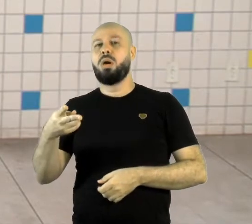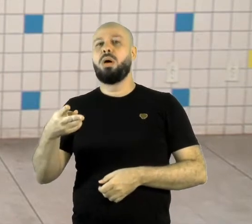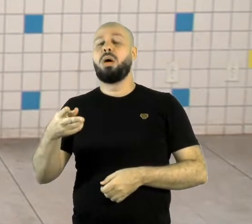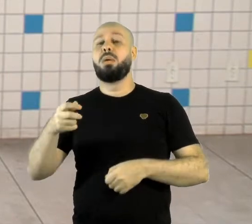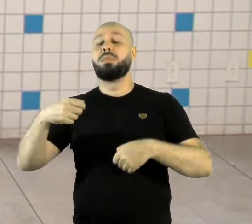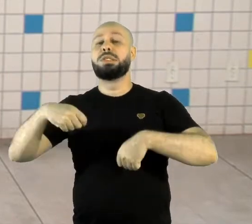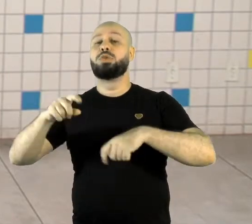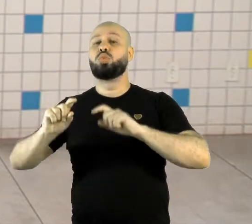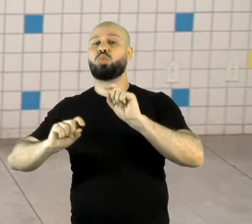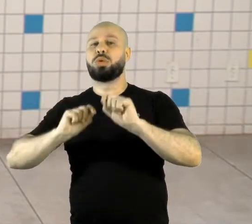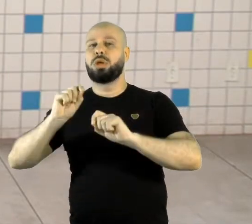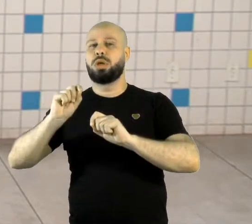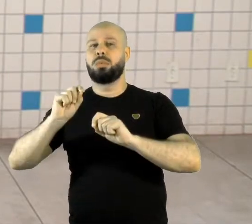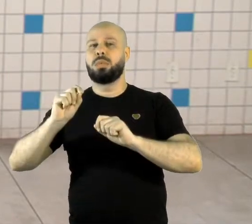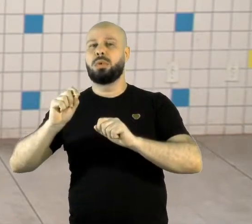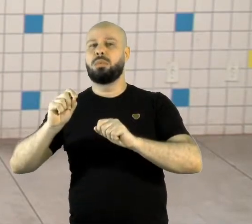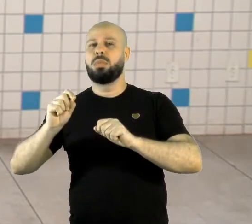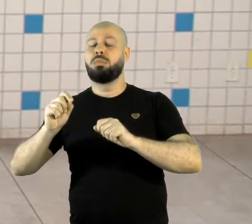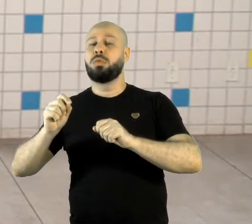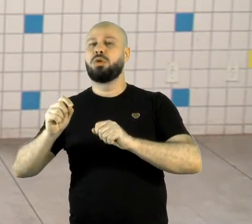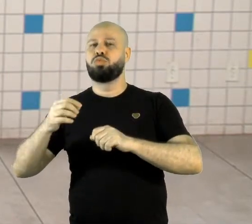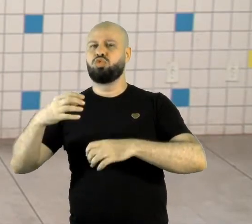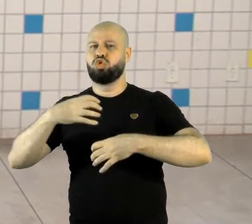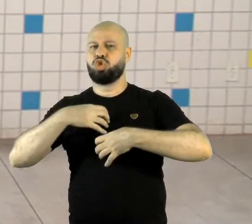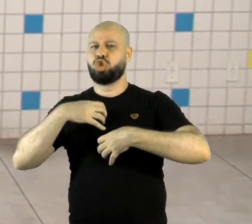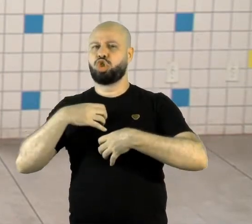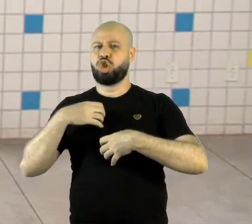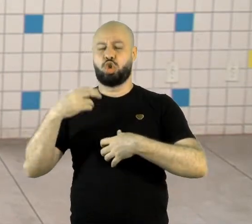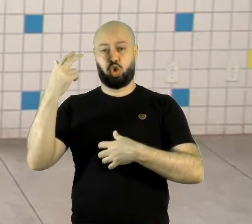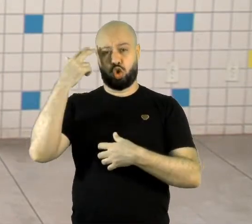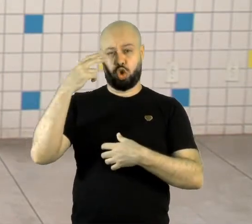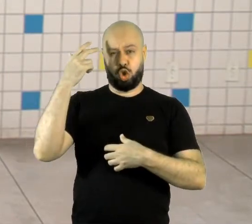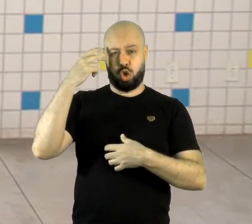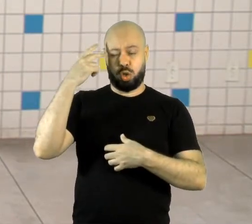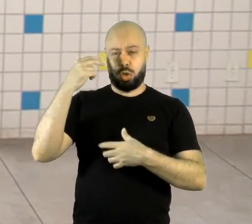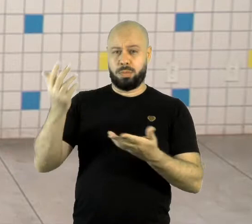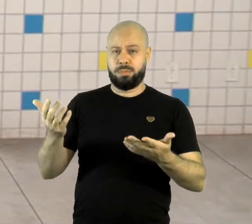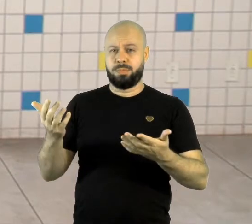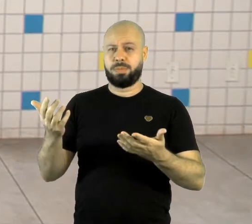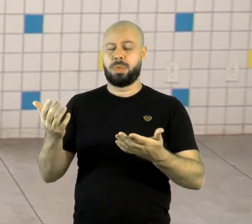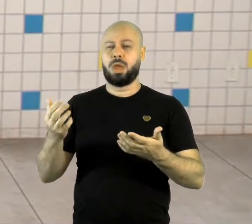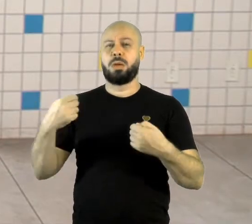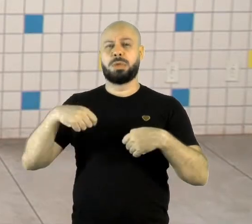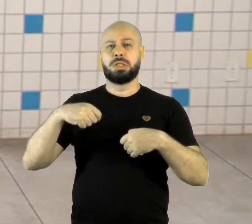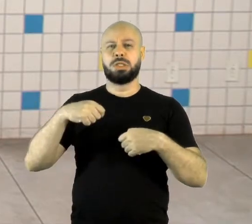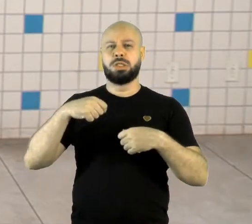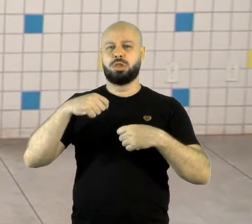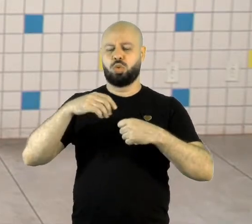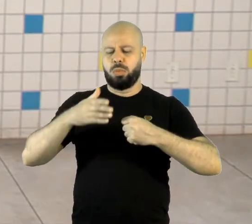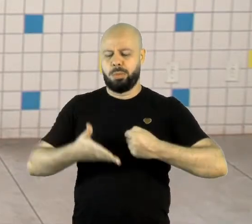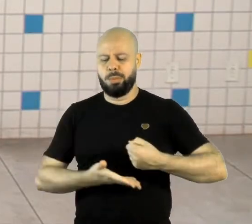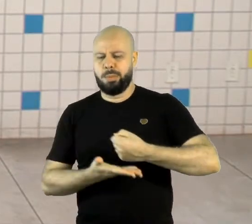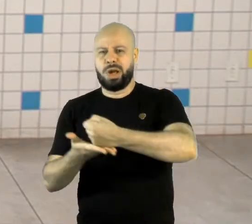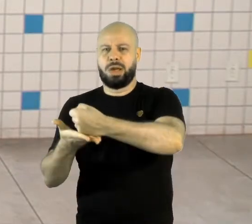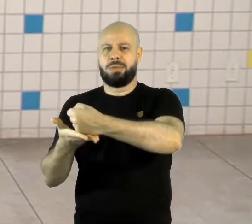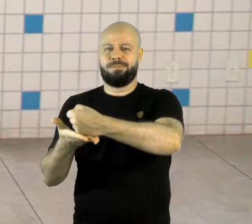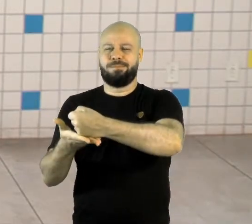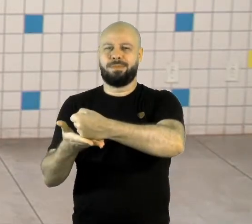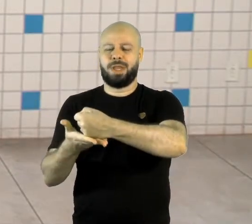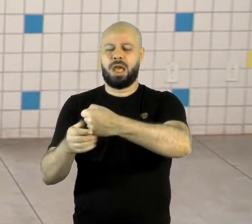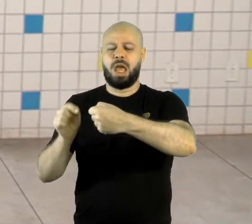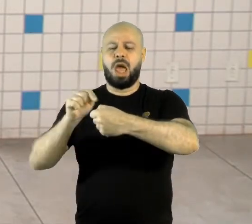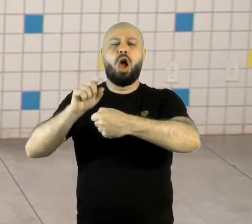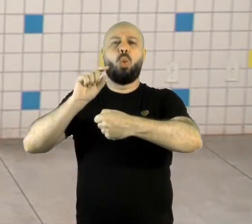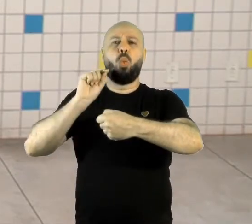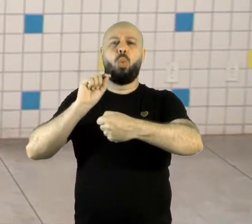para o modo normal e então a gente vai precisar de uma ajudinha, certo? Essa ajudinha aí